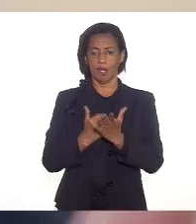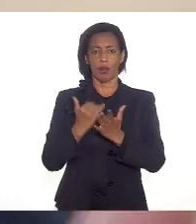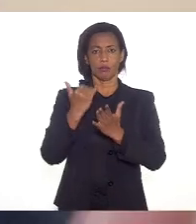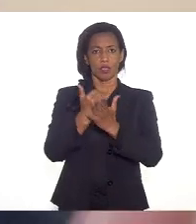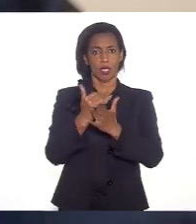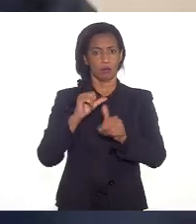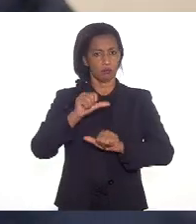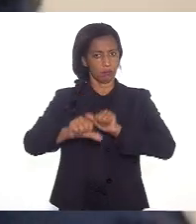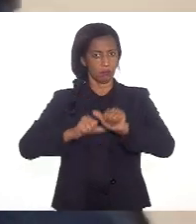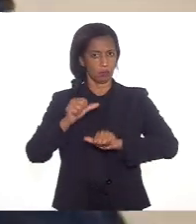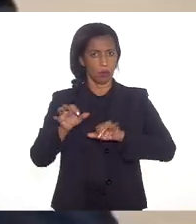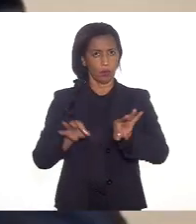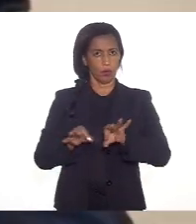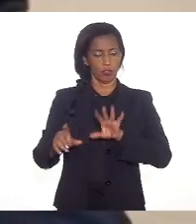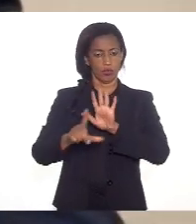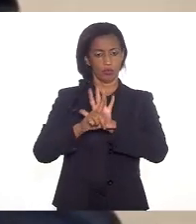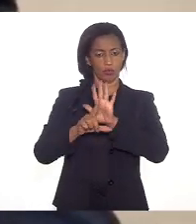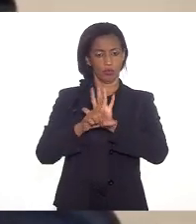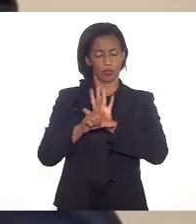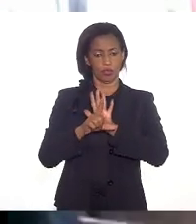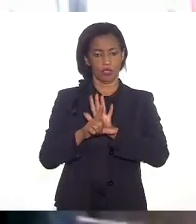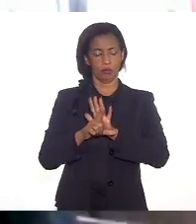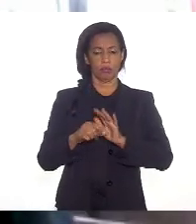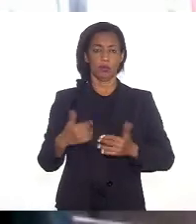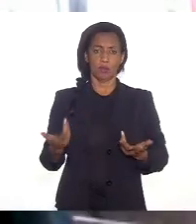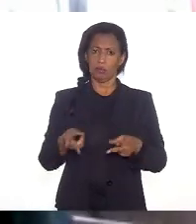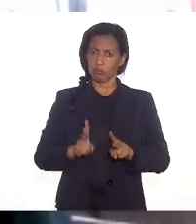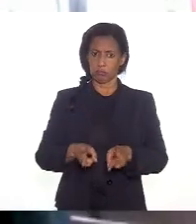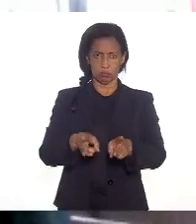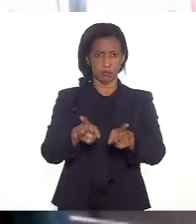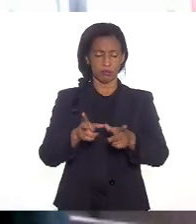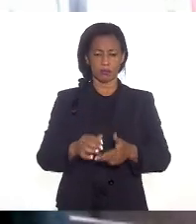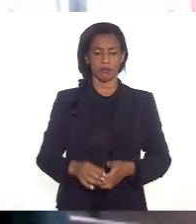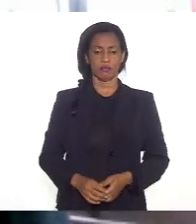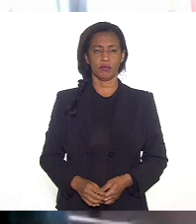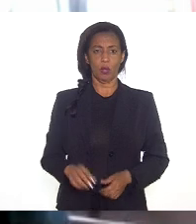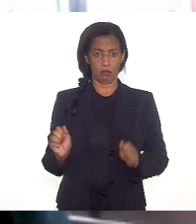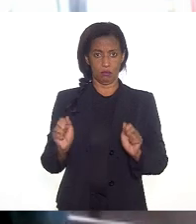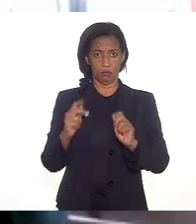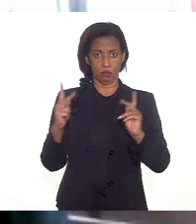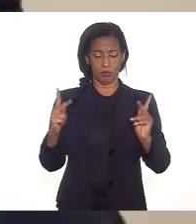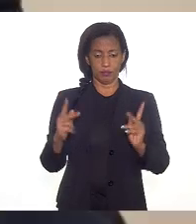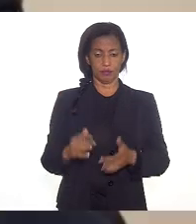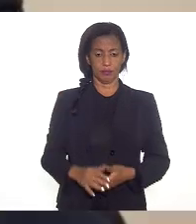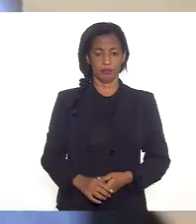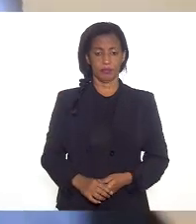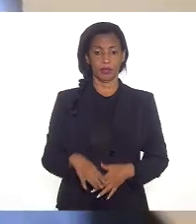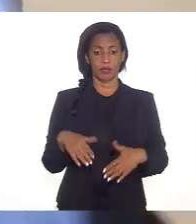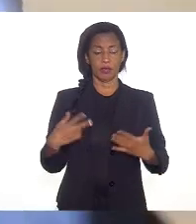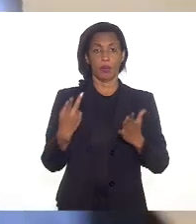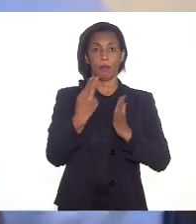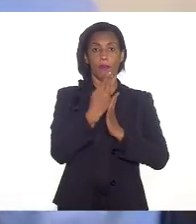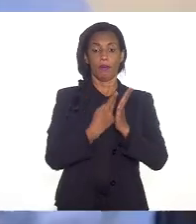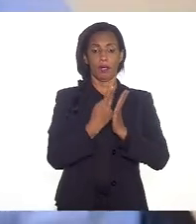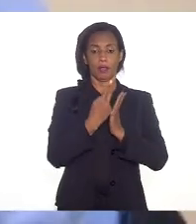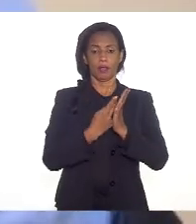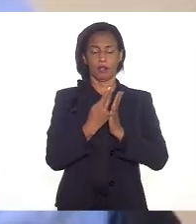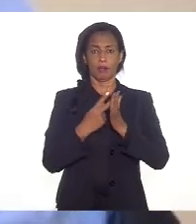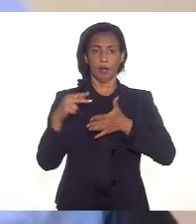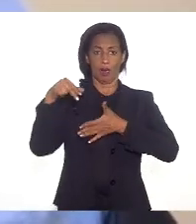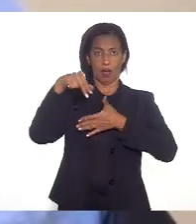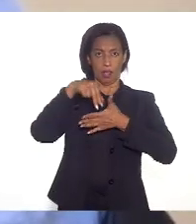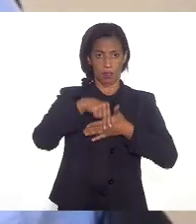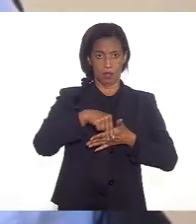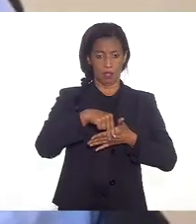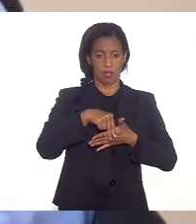de lei que tramita. Isso. Então, temos que seguir adiante. Ok? Então, o parecer é pela